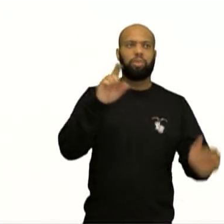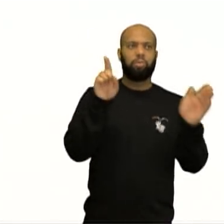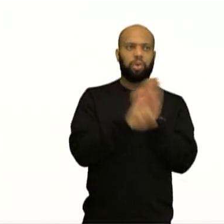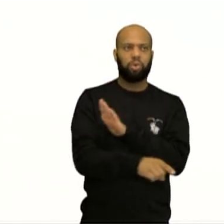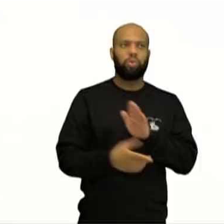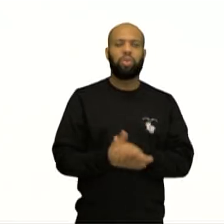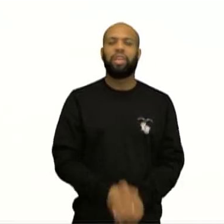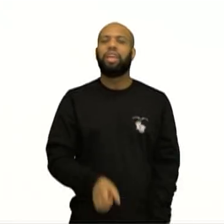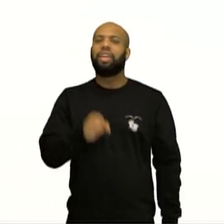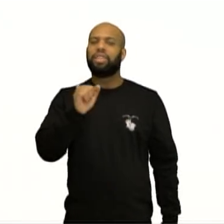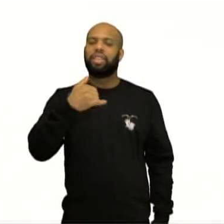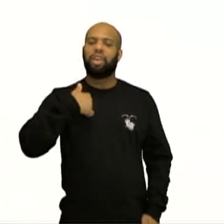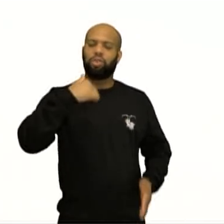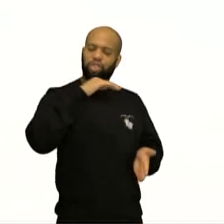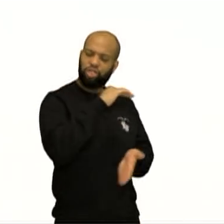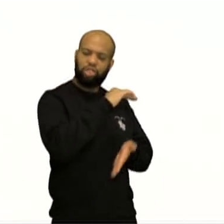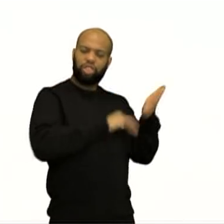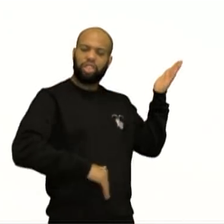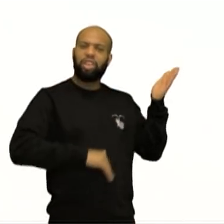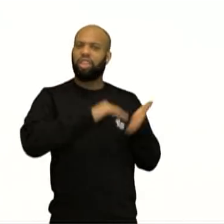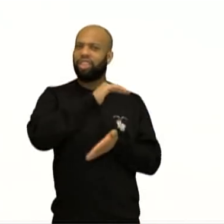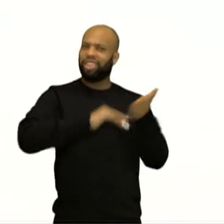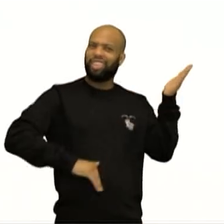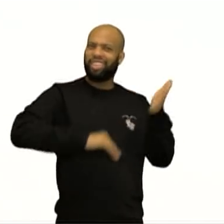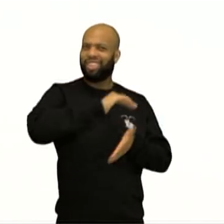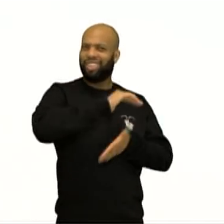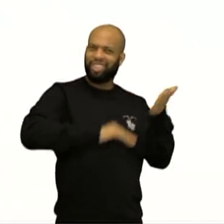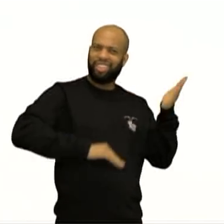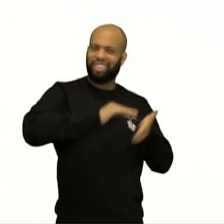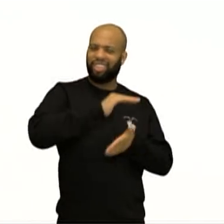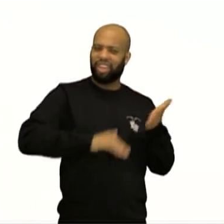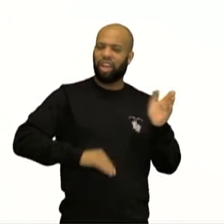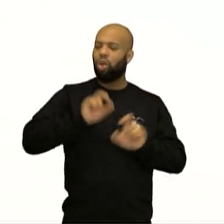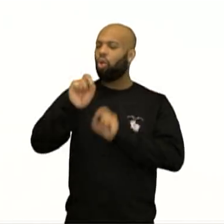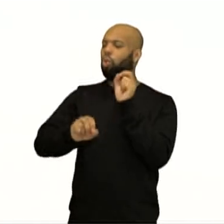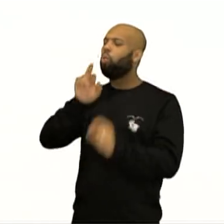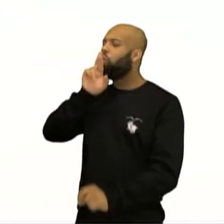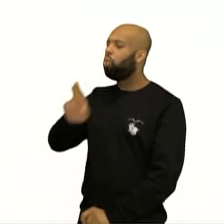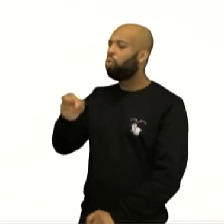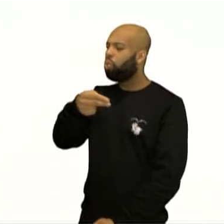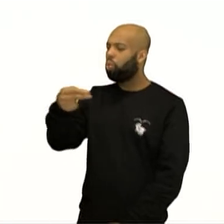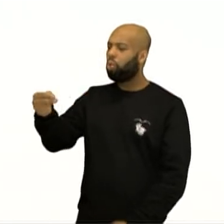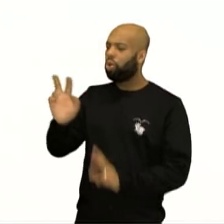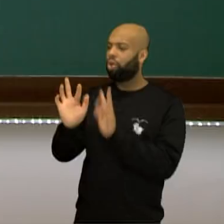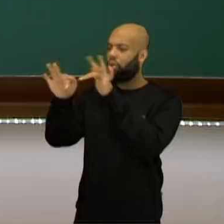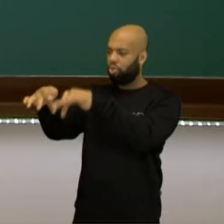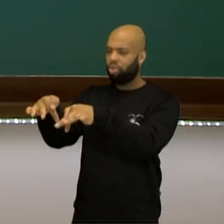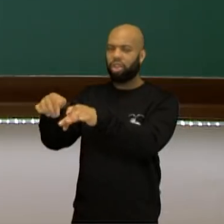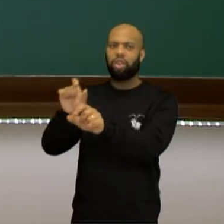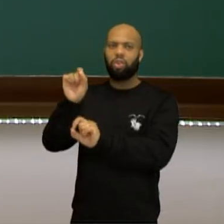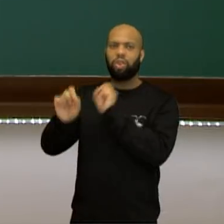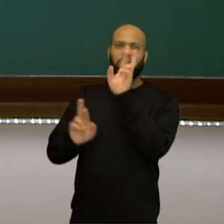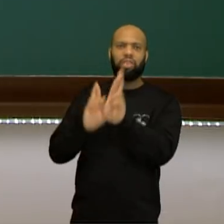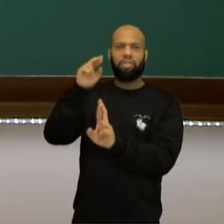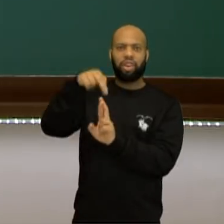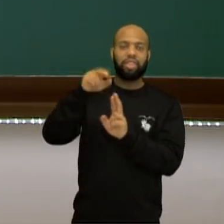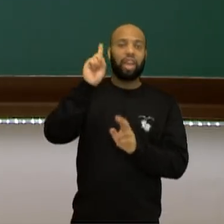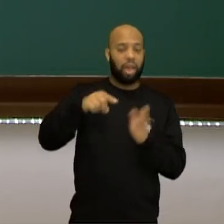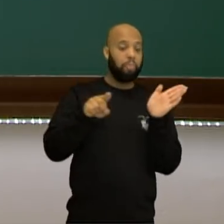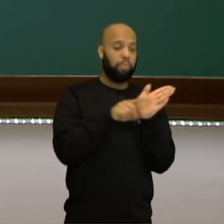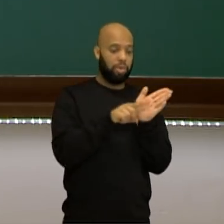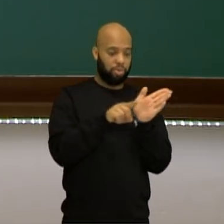pergunta, se eu tirar tal coisa, blá, blá, blá, quanto fica no final? Isso está te remetendo a uma ideia para